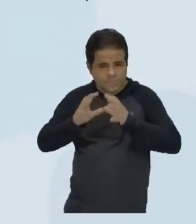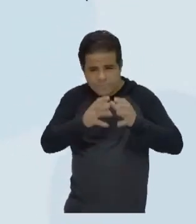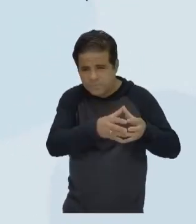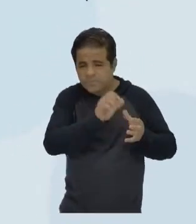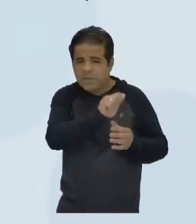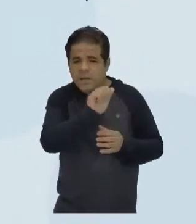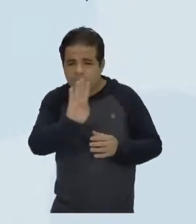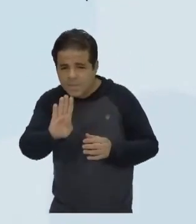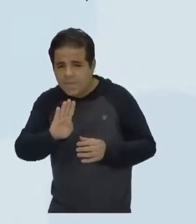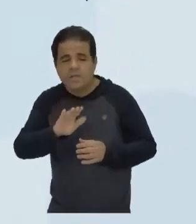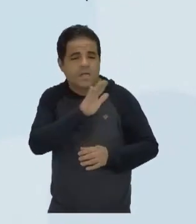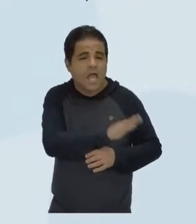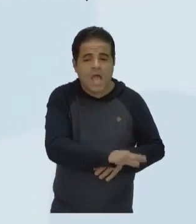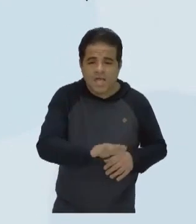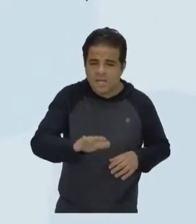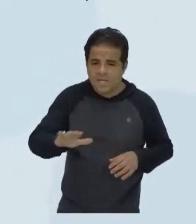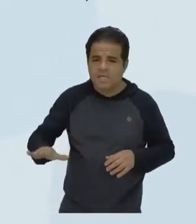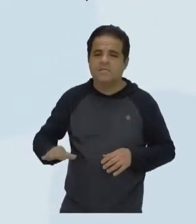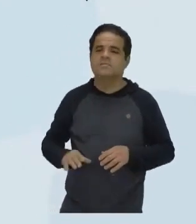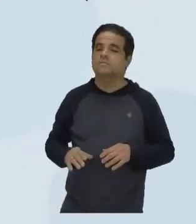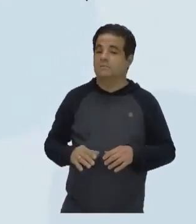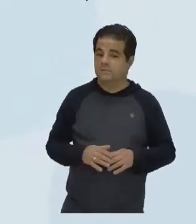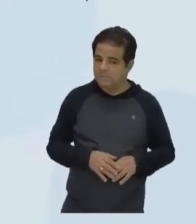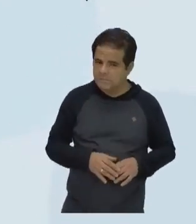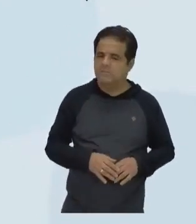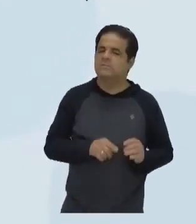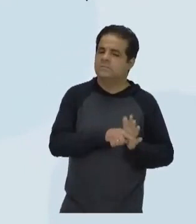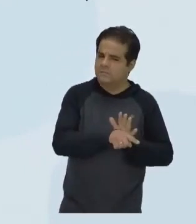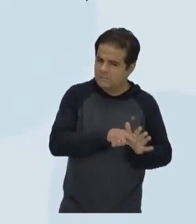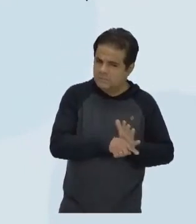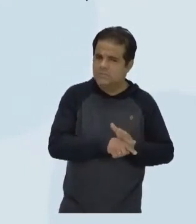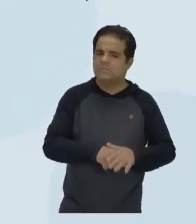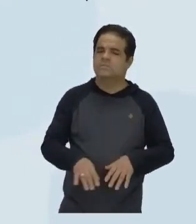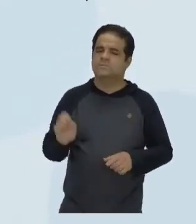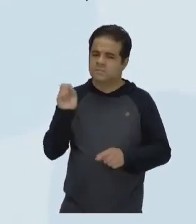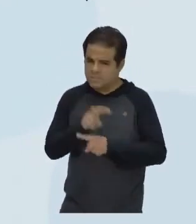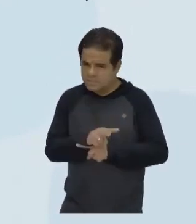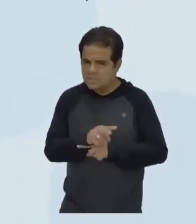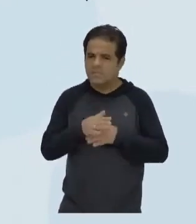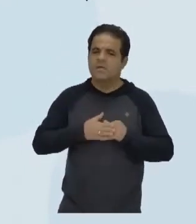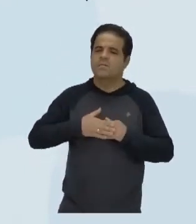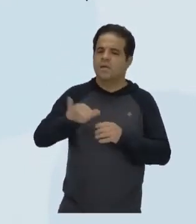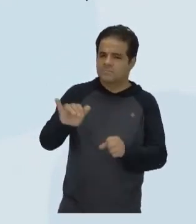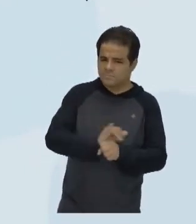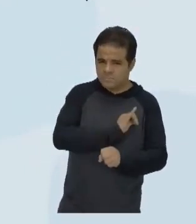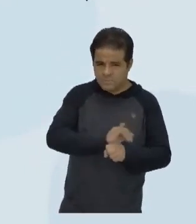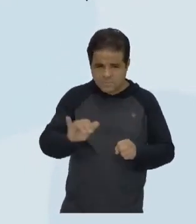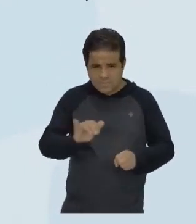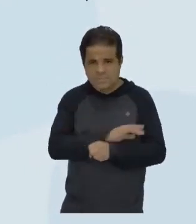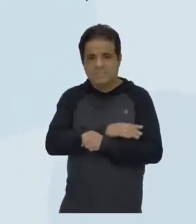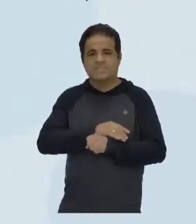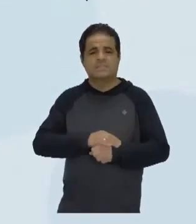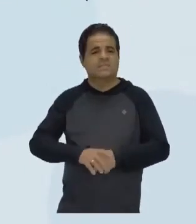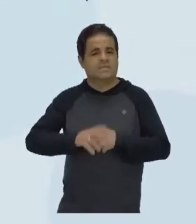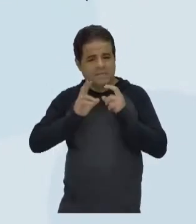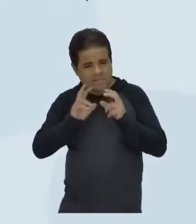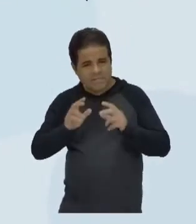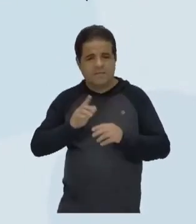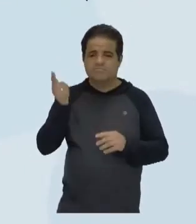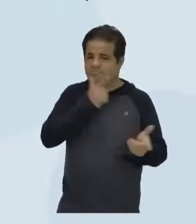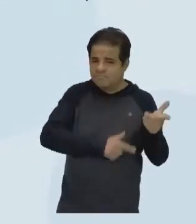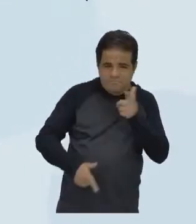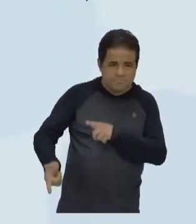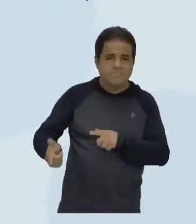B, cujas crianças, segundo os pesquisadores, empregam cada vez mais a estratégia das birras públicas para ganhar